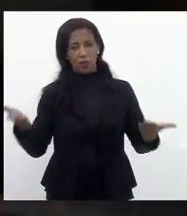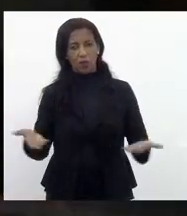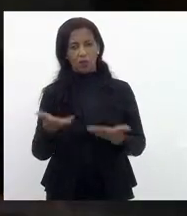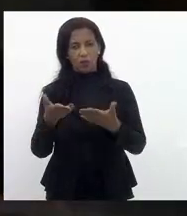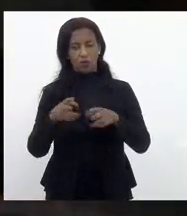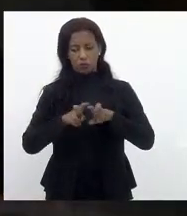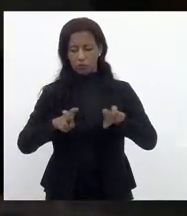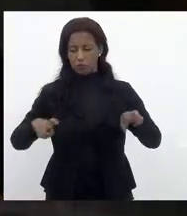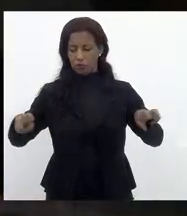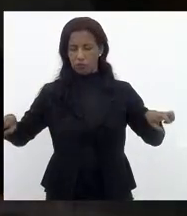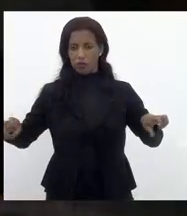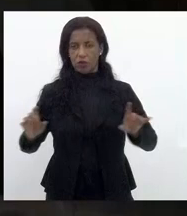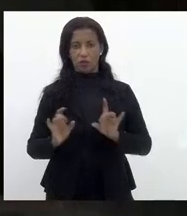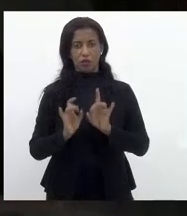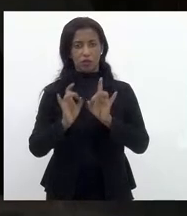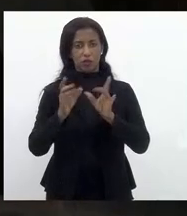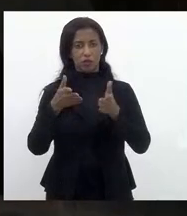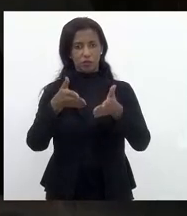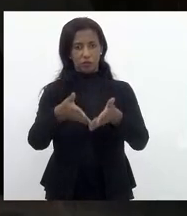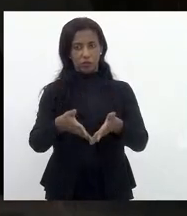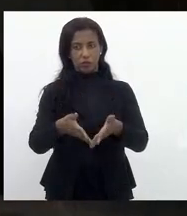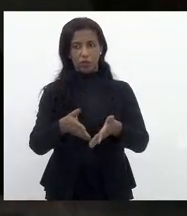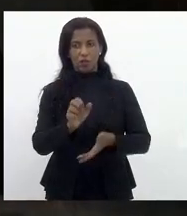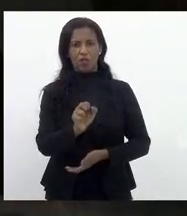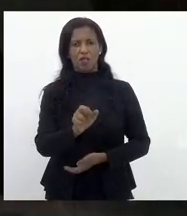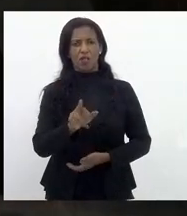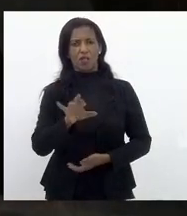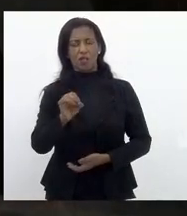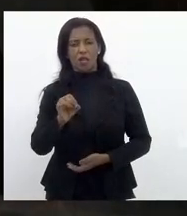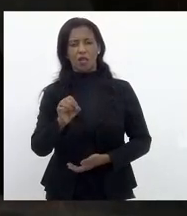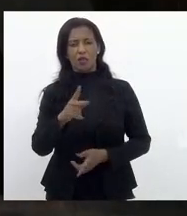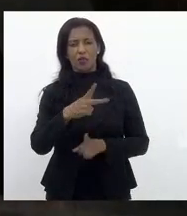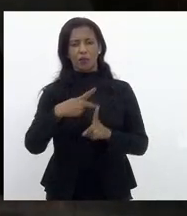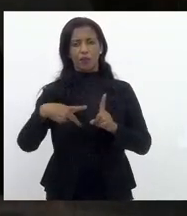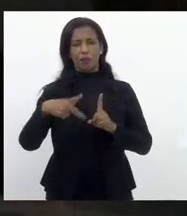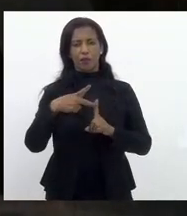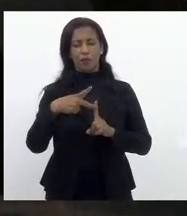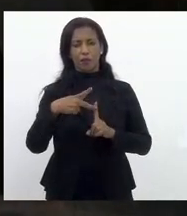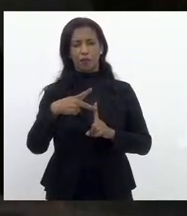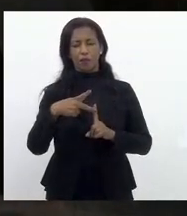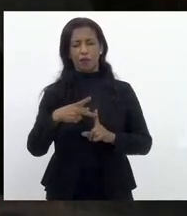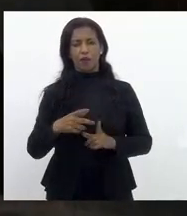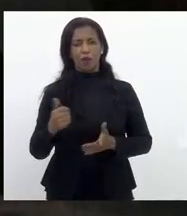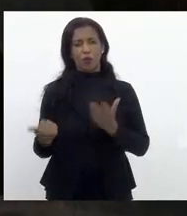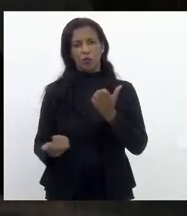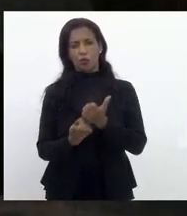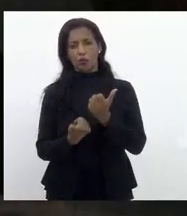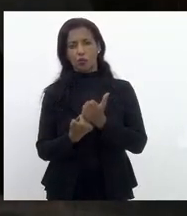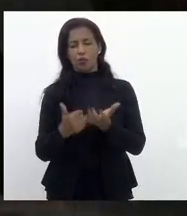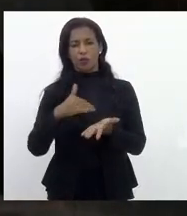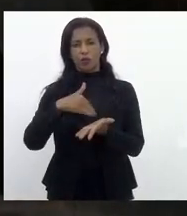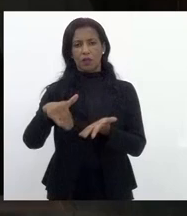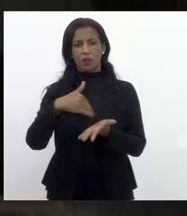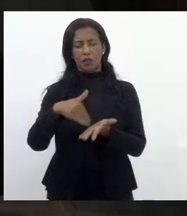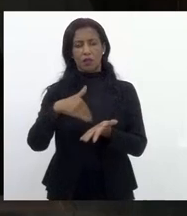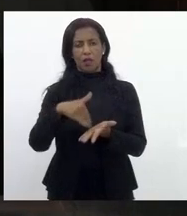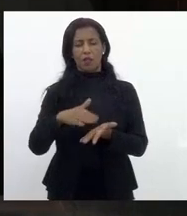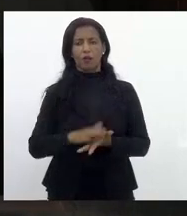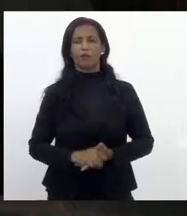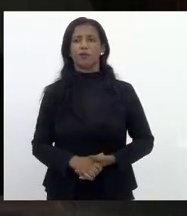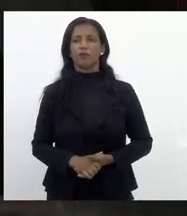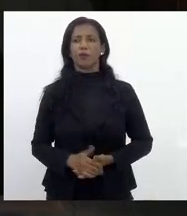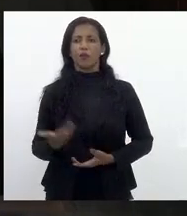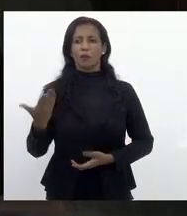demais membros da mesa e especialmente ao Sérgio olhando o presidente do Rio previdência ao seu subsecretário e ao